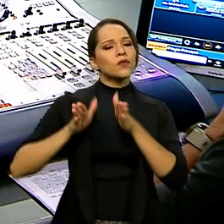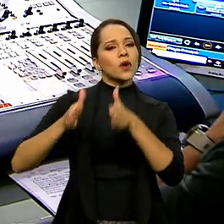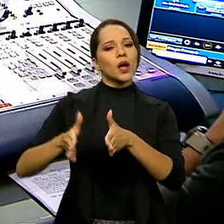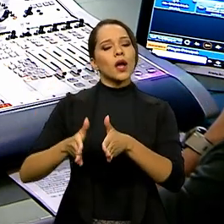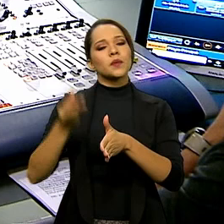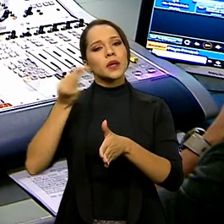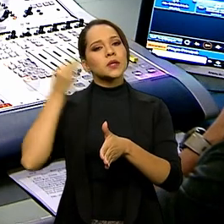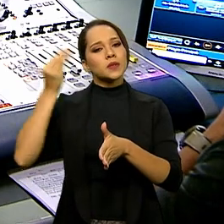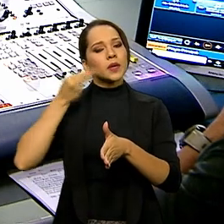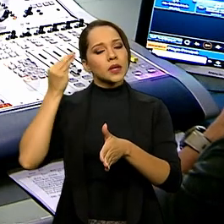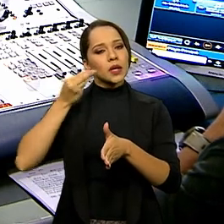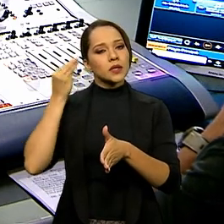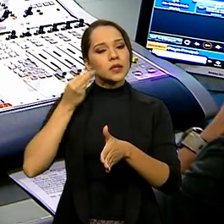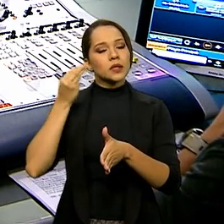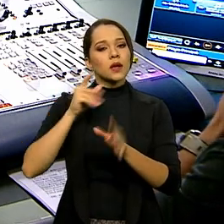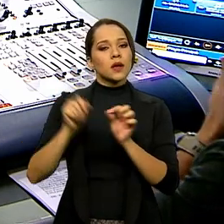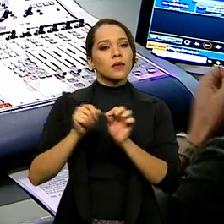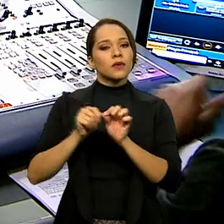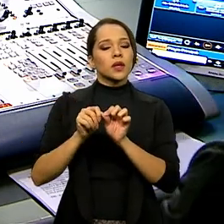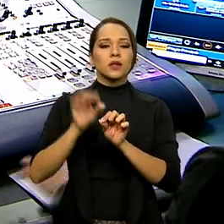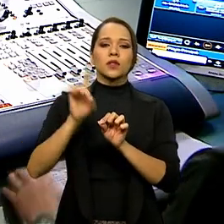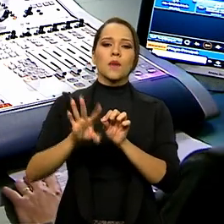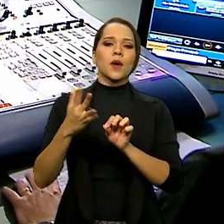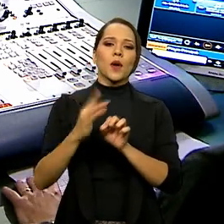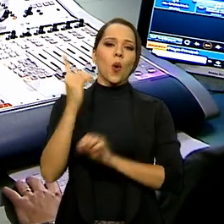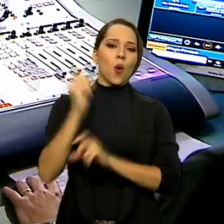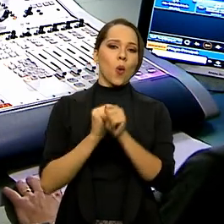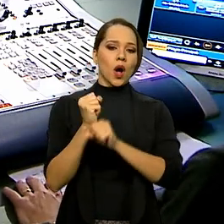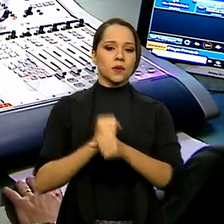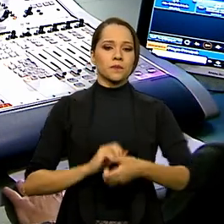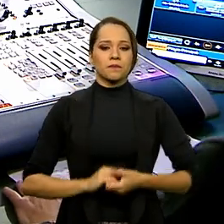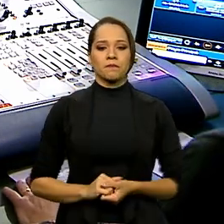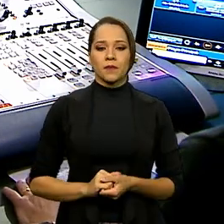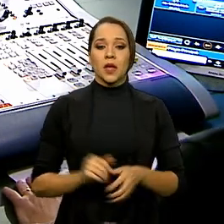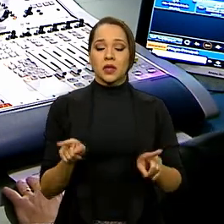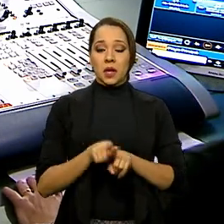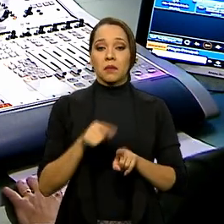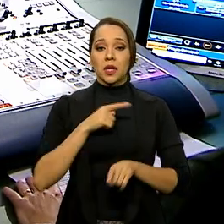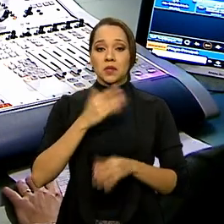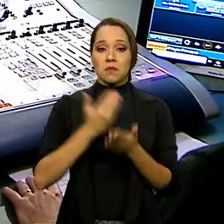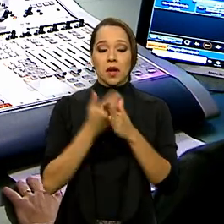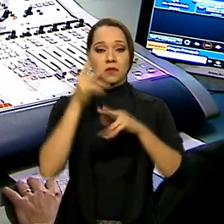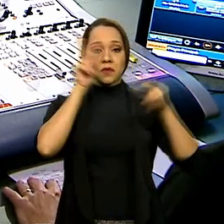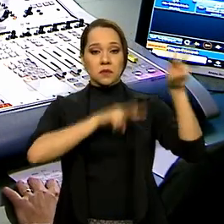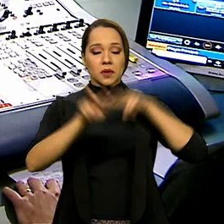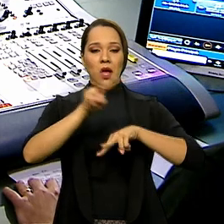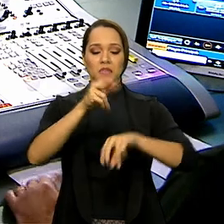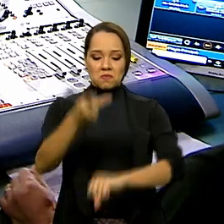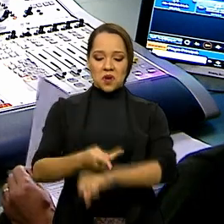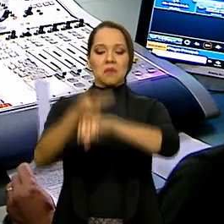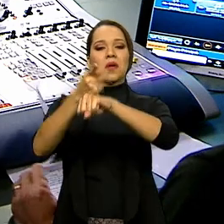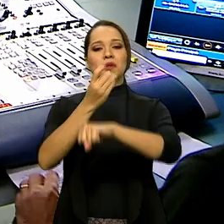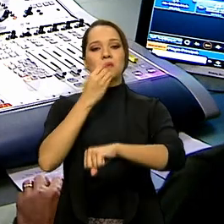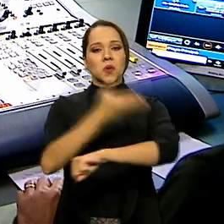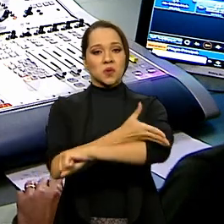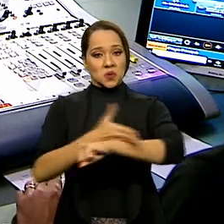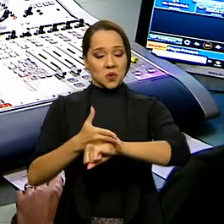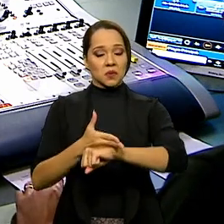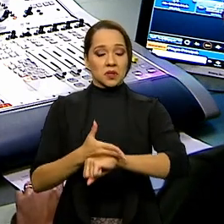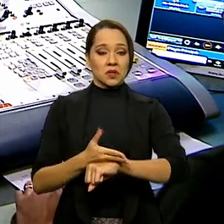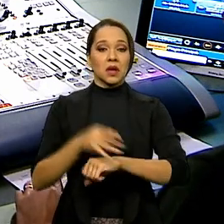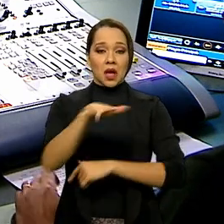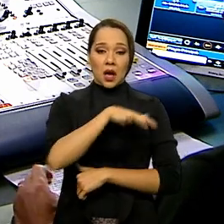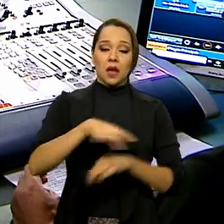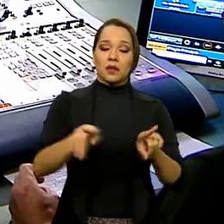para experiências executadas há pelo menos um ano. Além de dar visibilidade e premiar as boas práticas, o